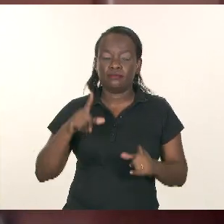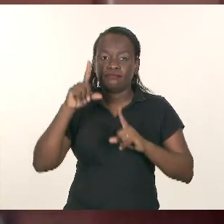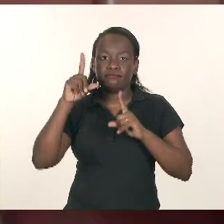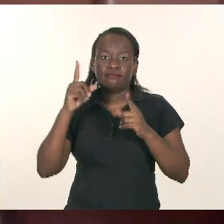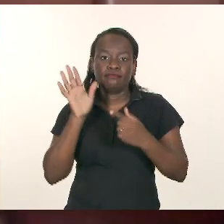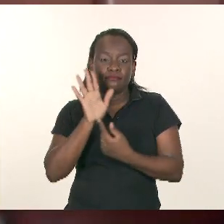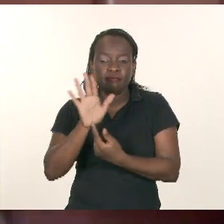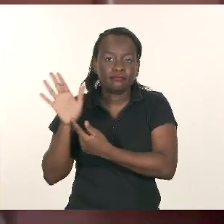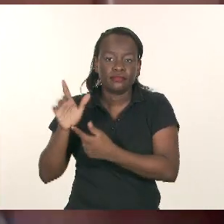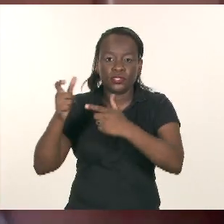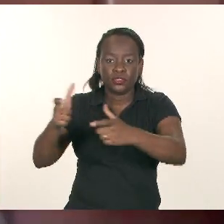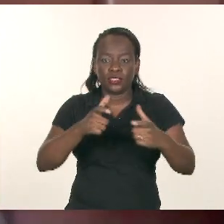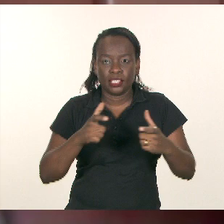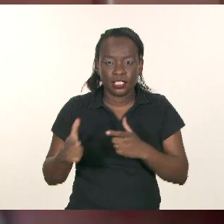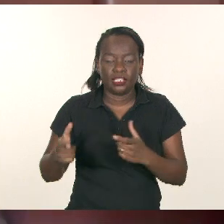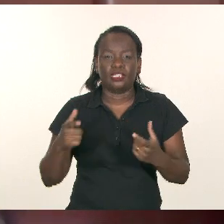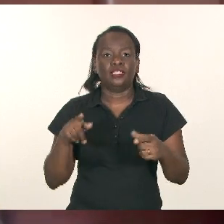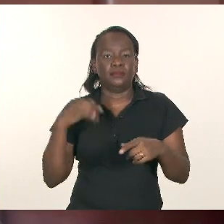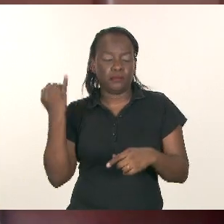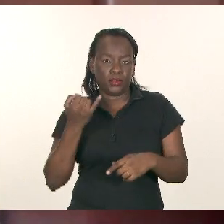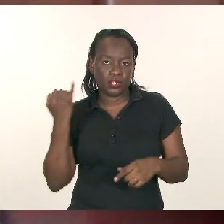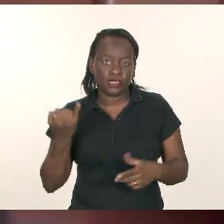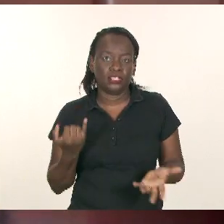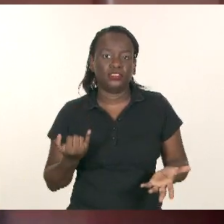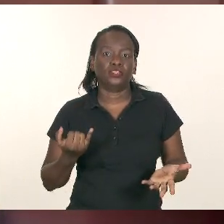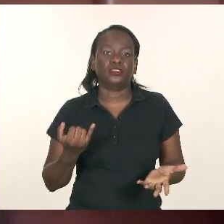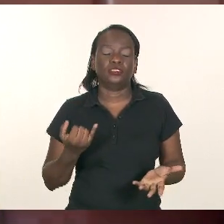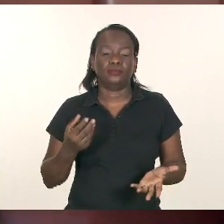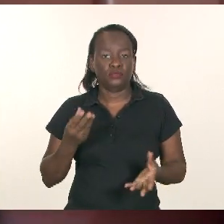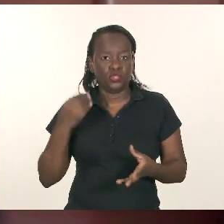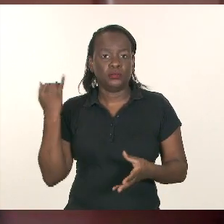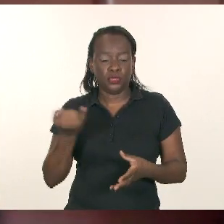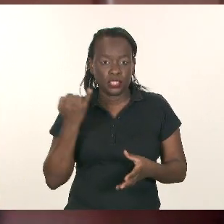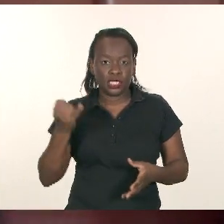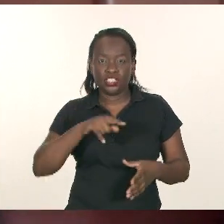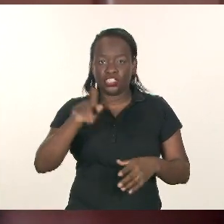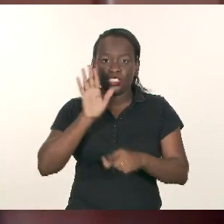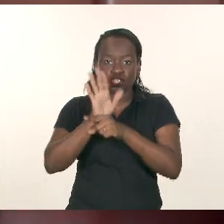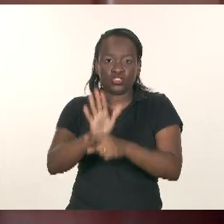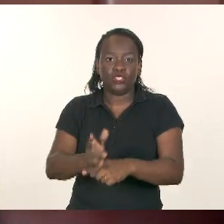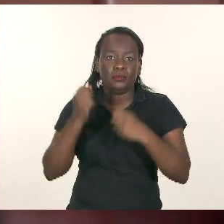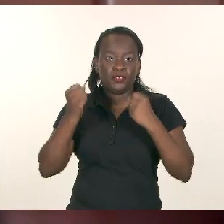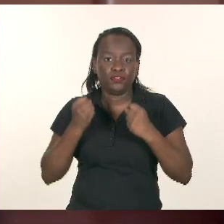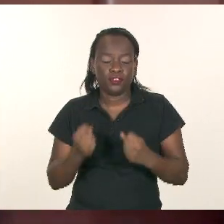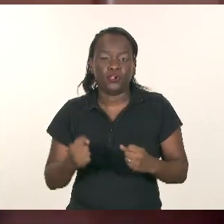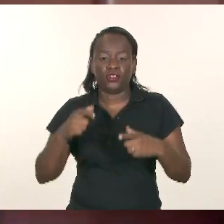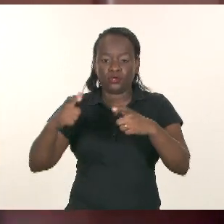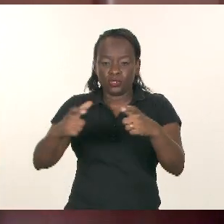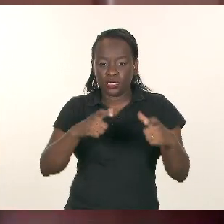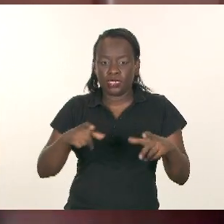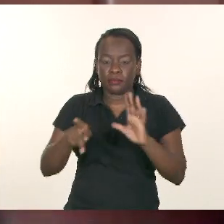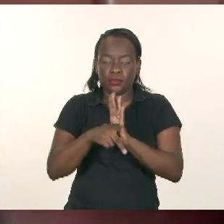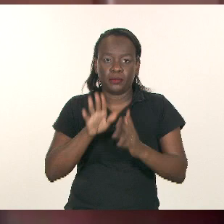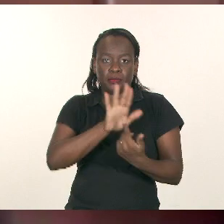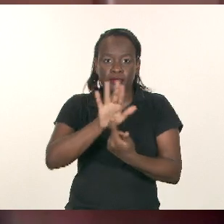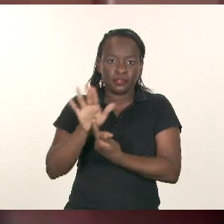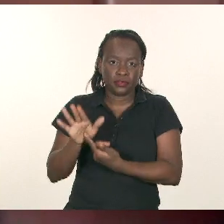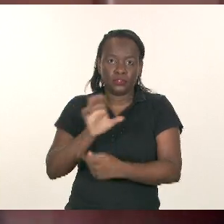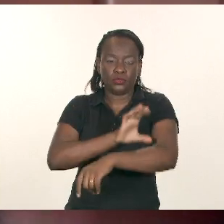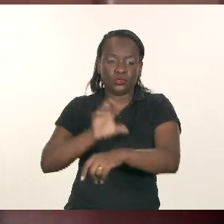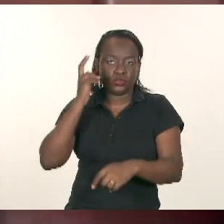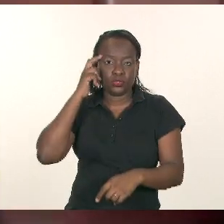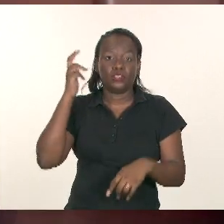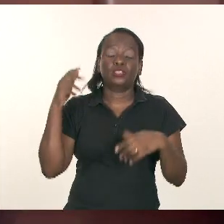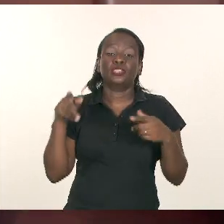expressões regionais. Isso é importante que a gente fortaleça as expressões locais, isso